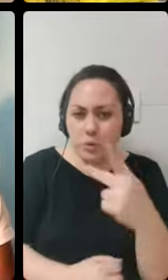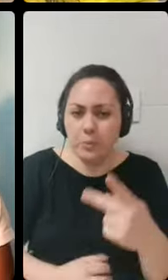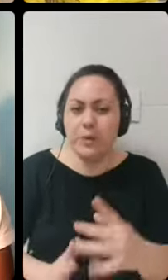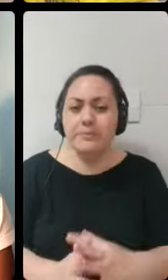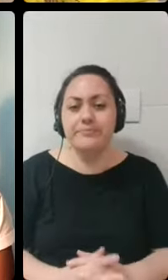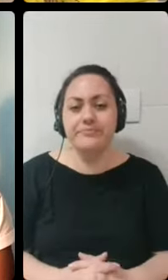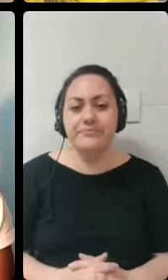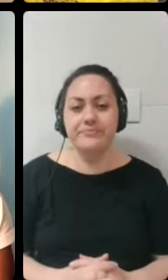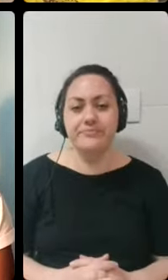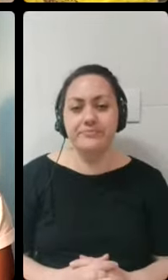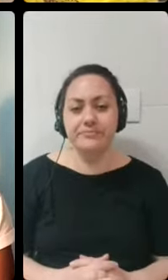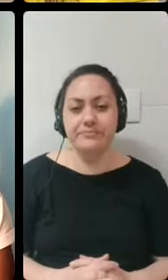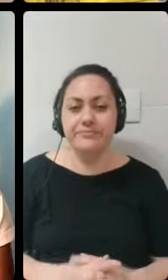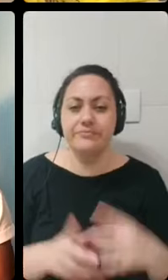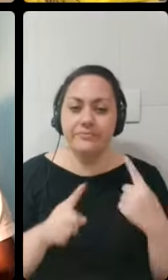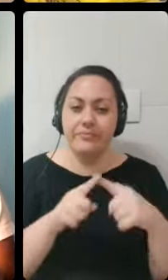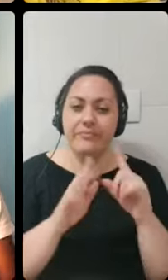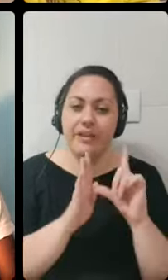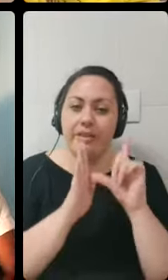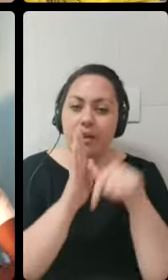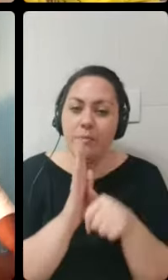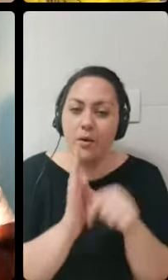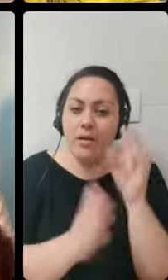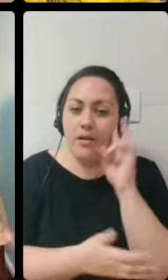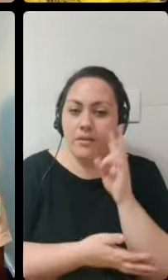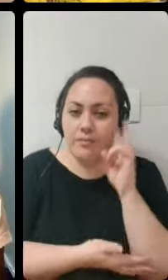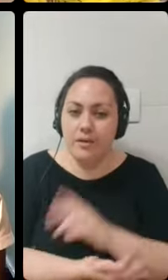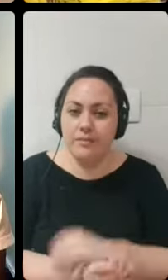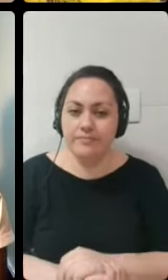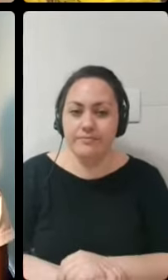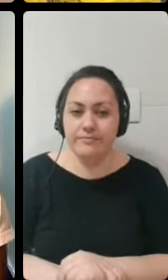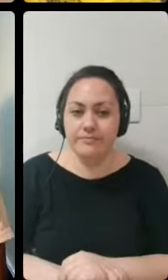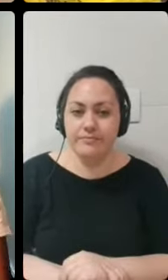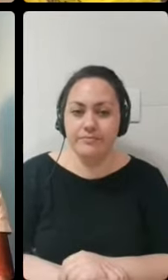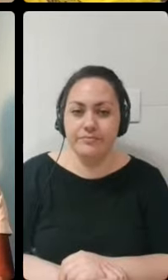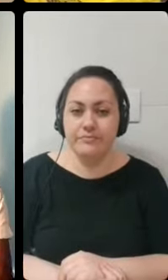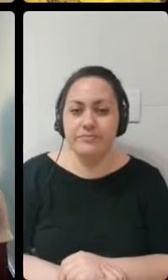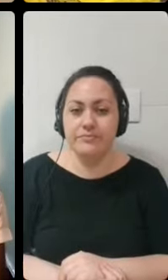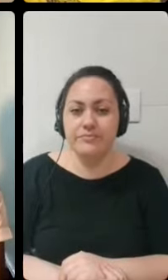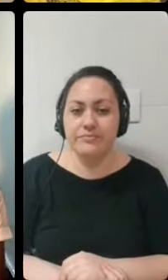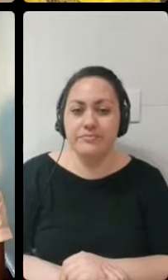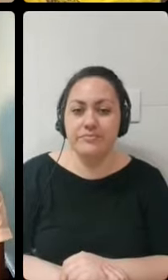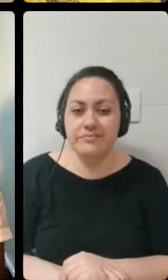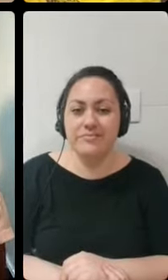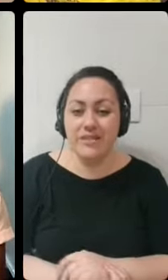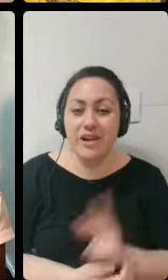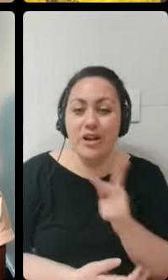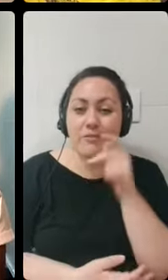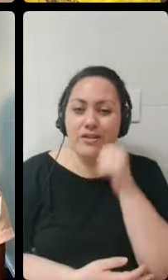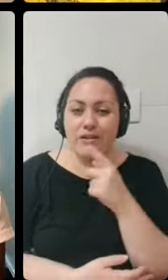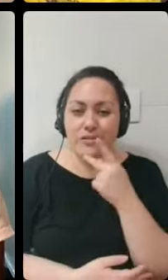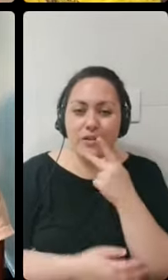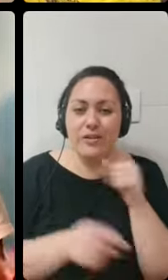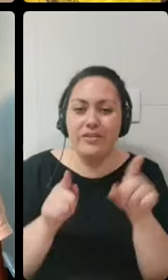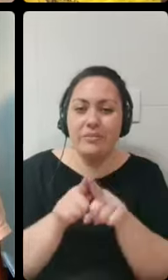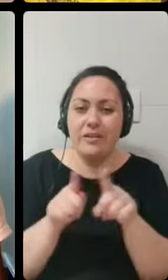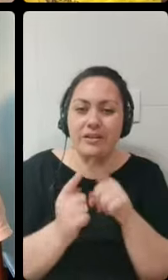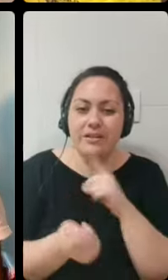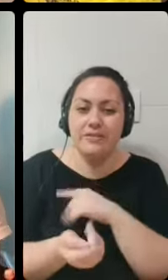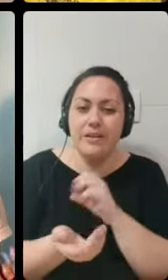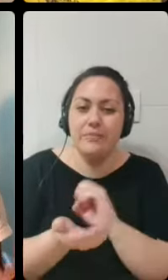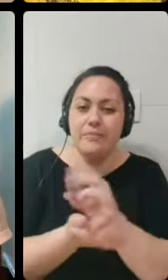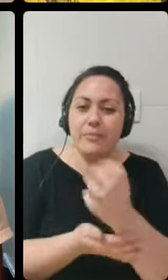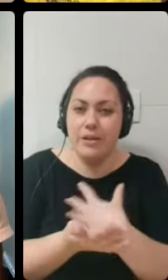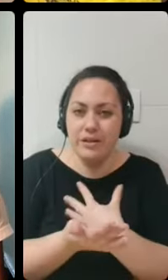depois relembrar isso. Então, assim, são muitas coisas que acontecem. A prof também, ele falou das mensagens, né? Assim que a